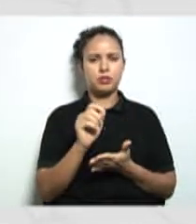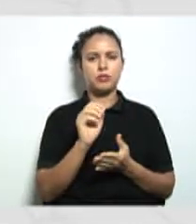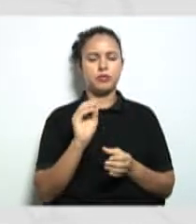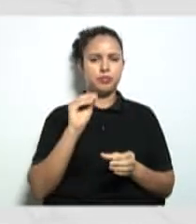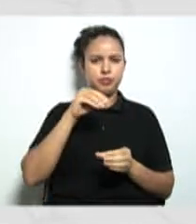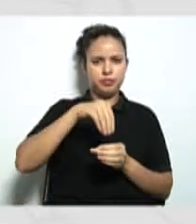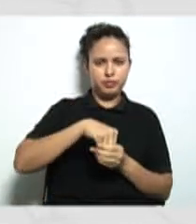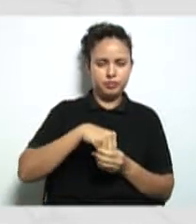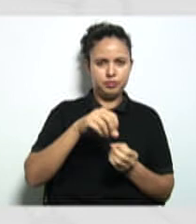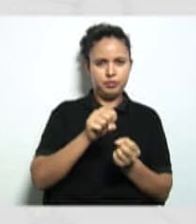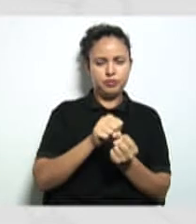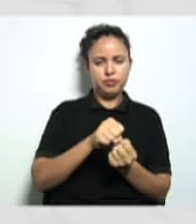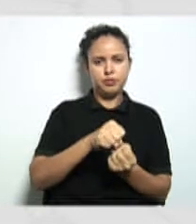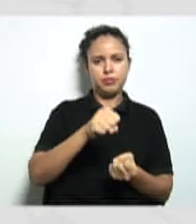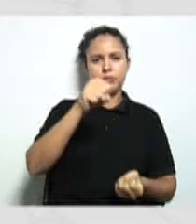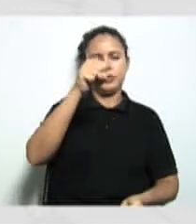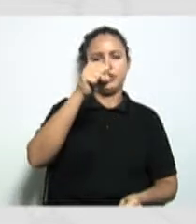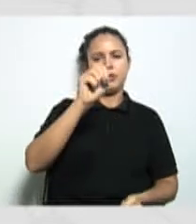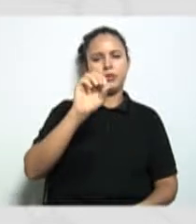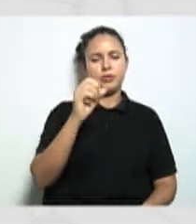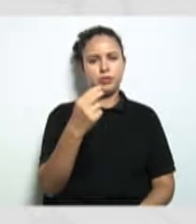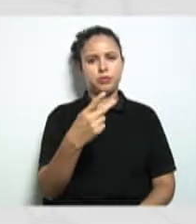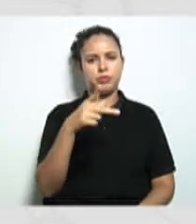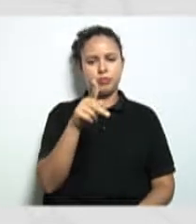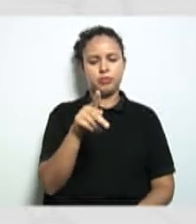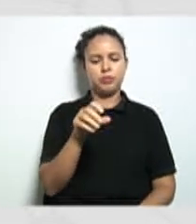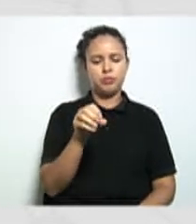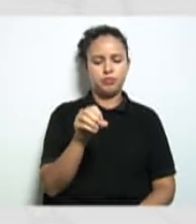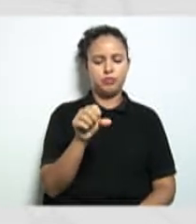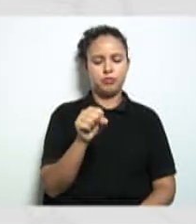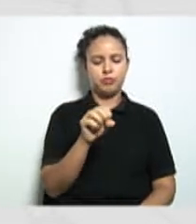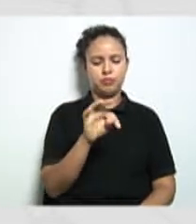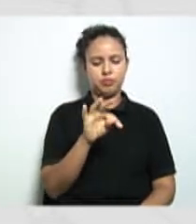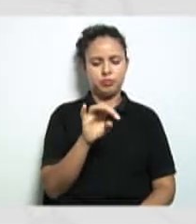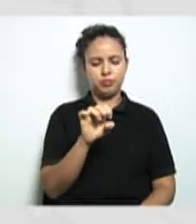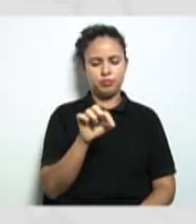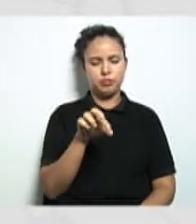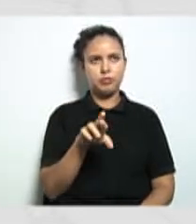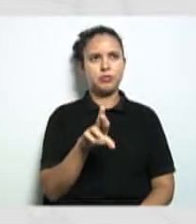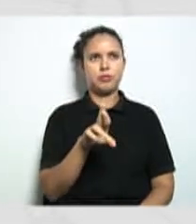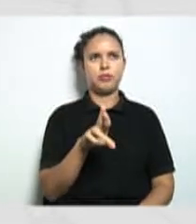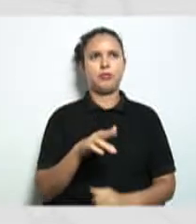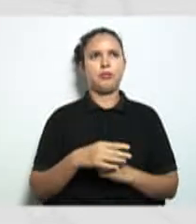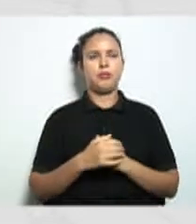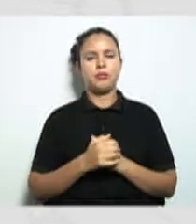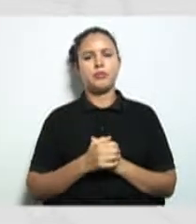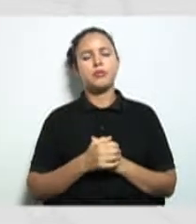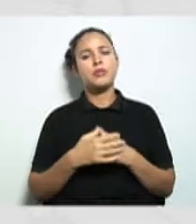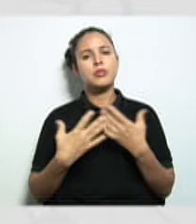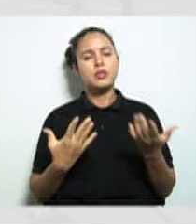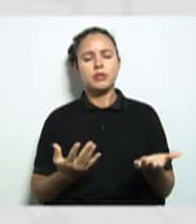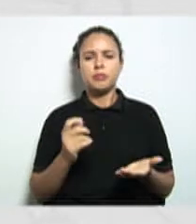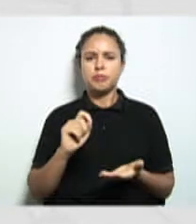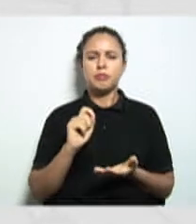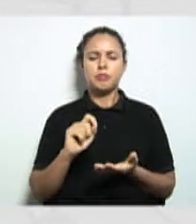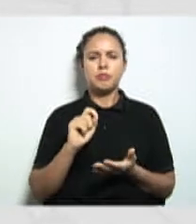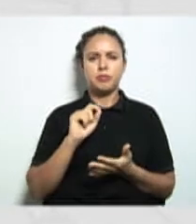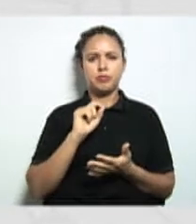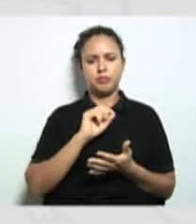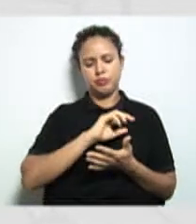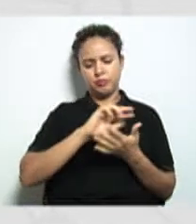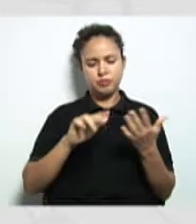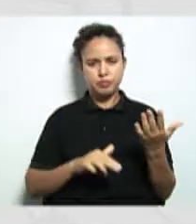um banner ou pôster. Quais são esses elementos, né? Que compõem o banner ou